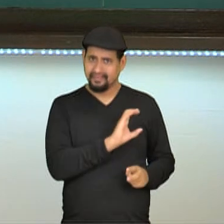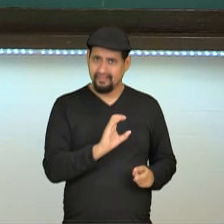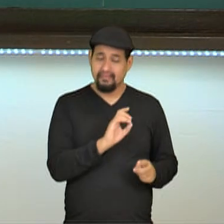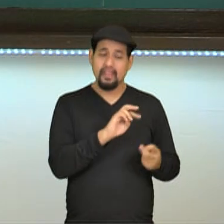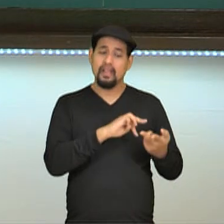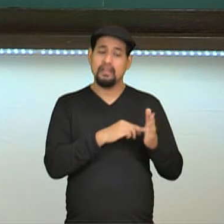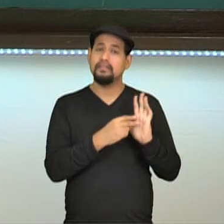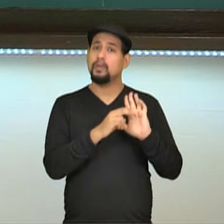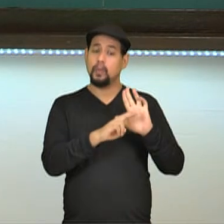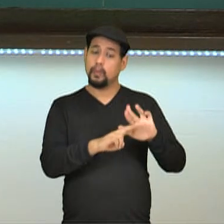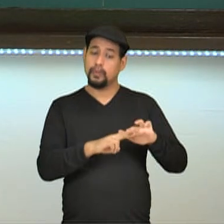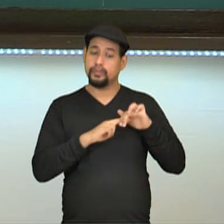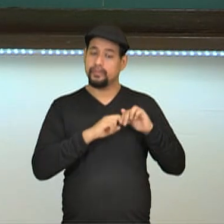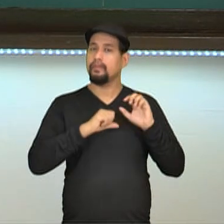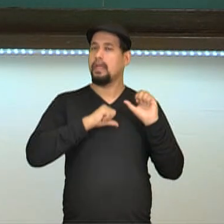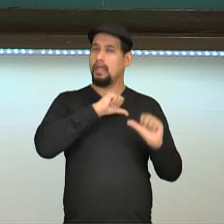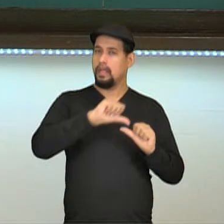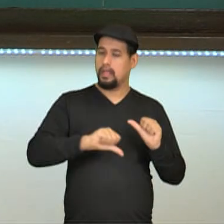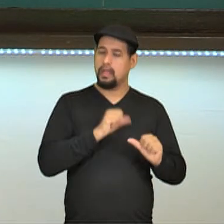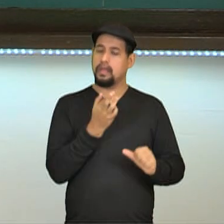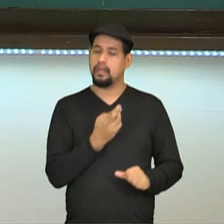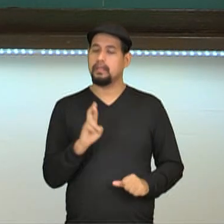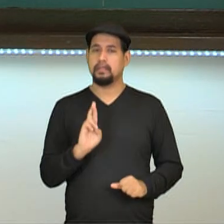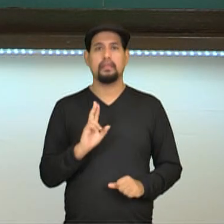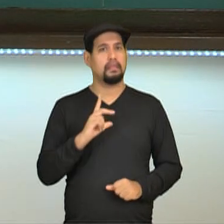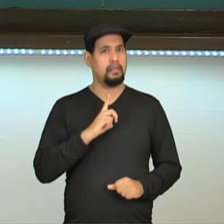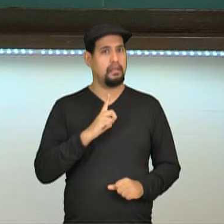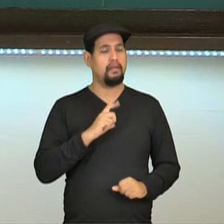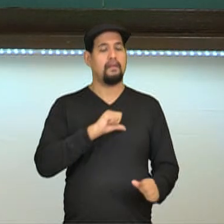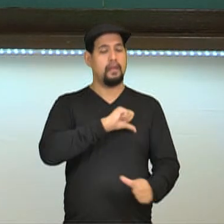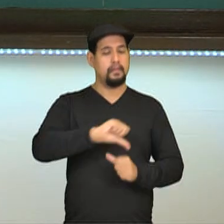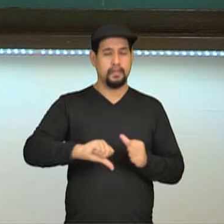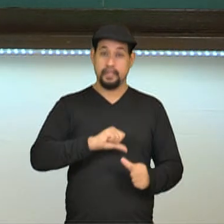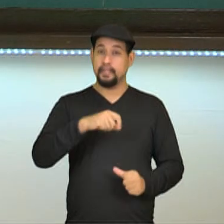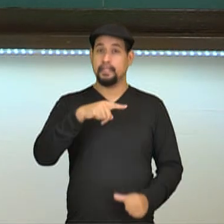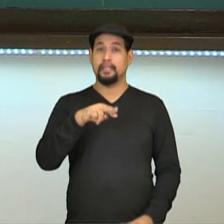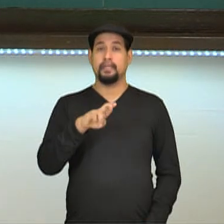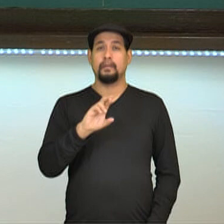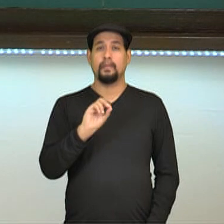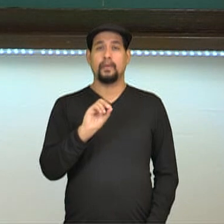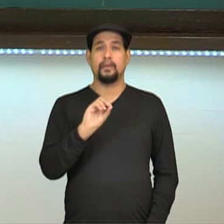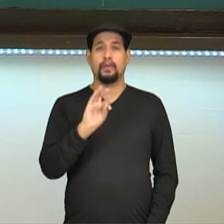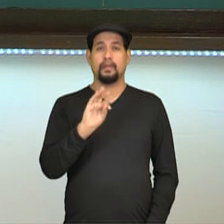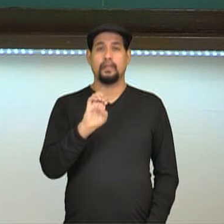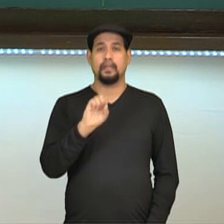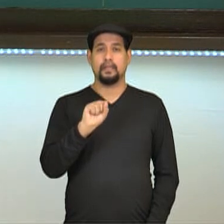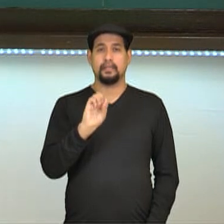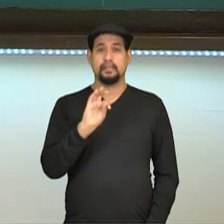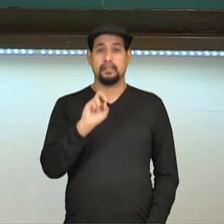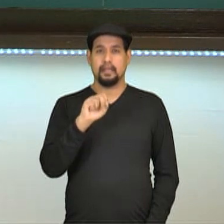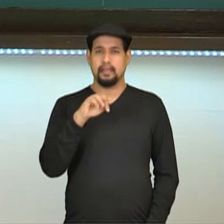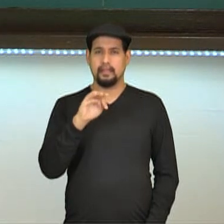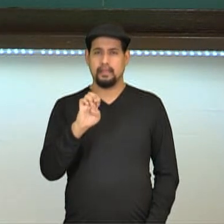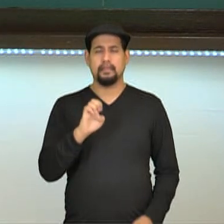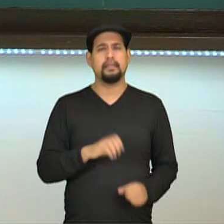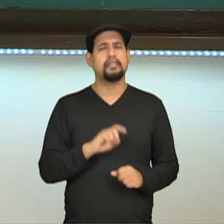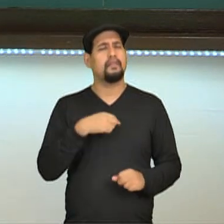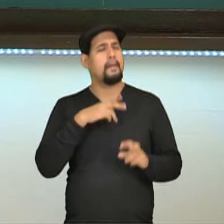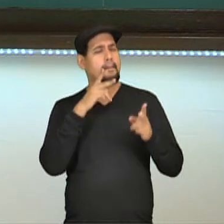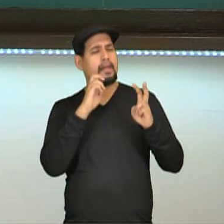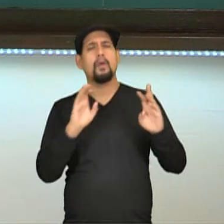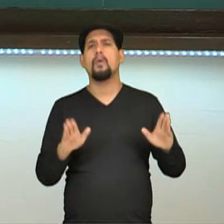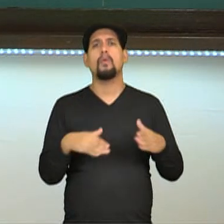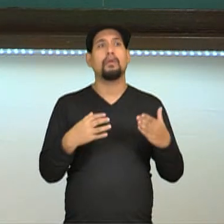os motivos da reforma religiosa, que levou à reforma protestante. E agora a gente vai entender qual foi a reação